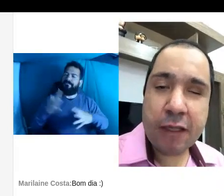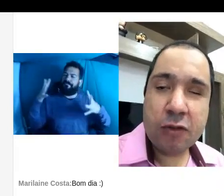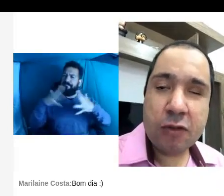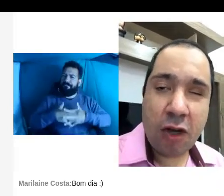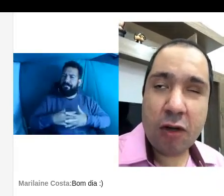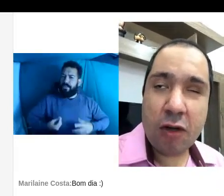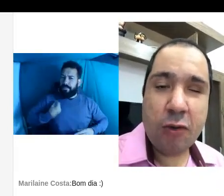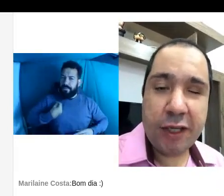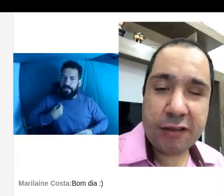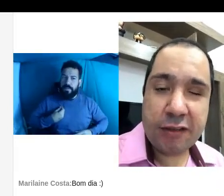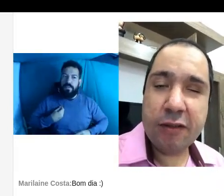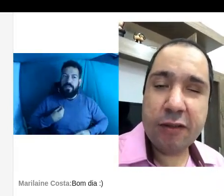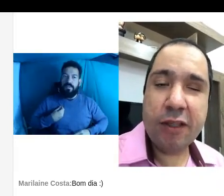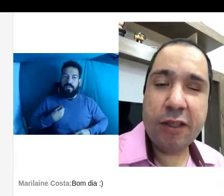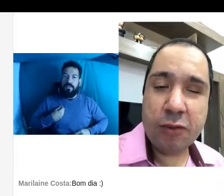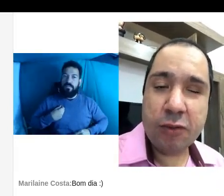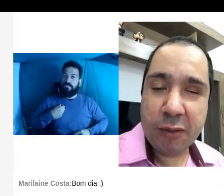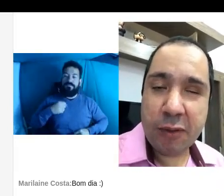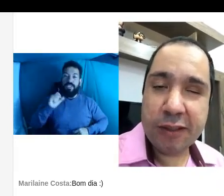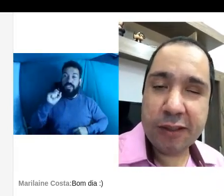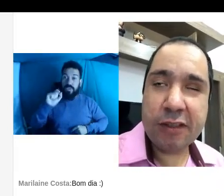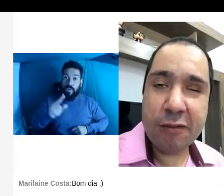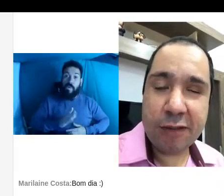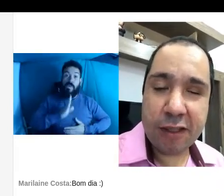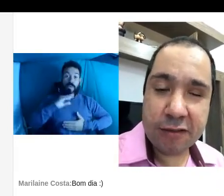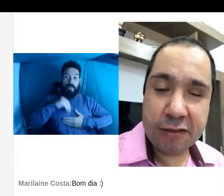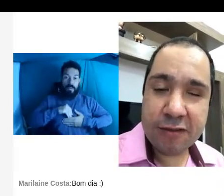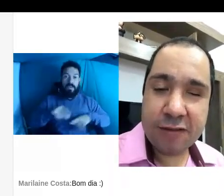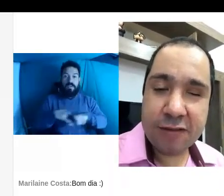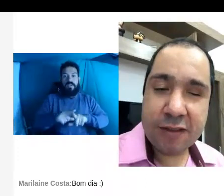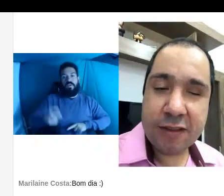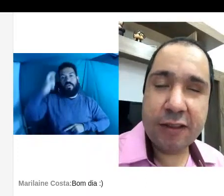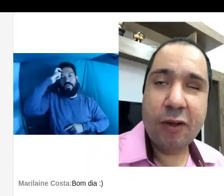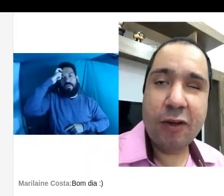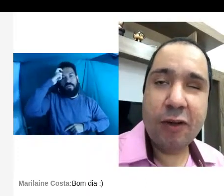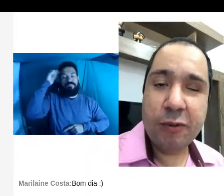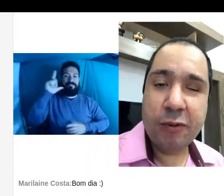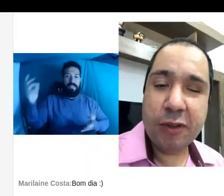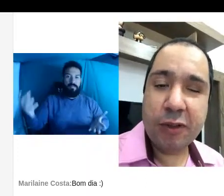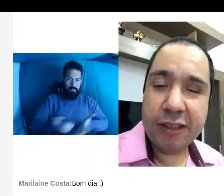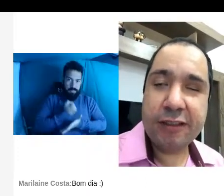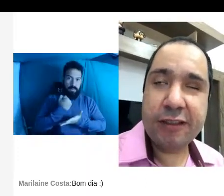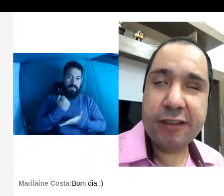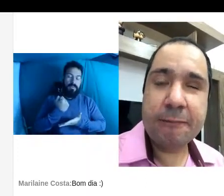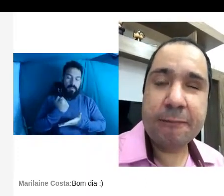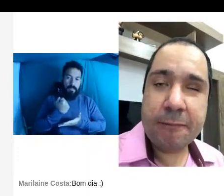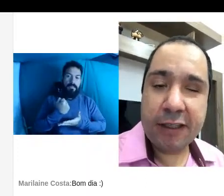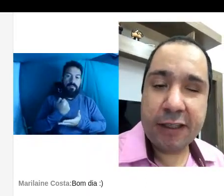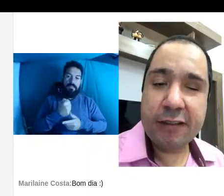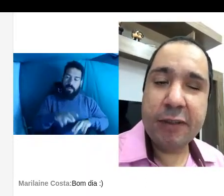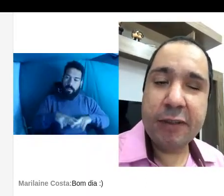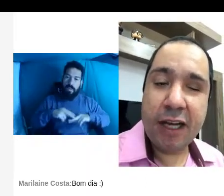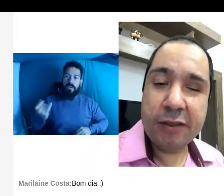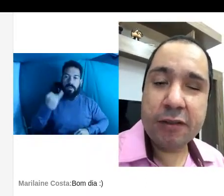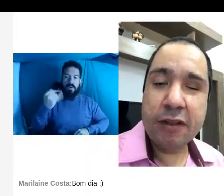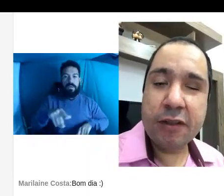o conhecimento e a cultura podem nos salvar. Então, eu acho muito importante esses